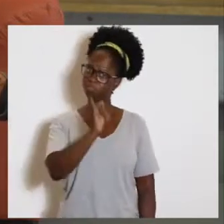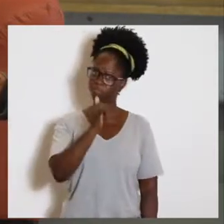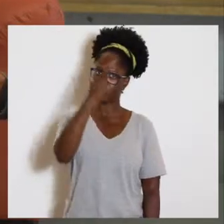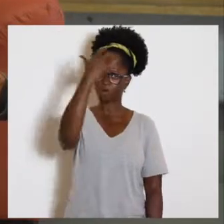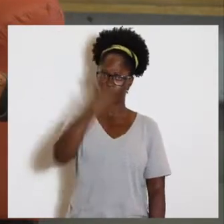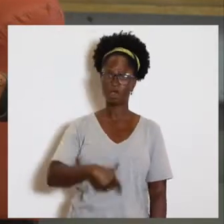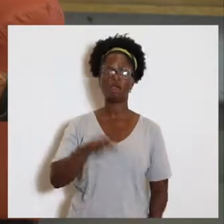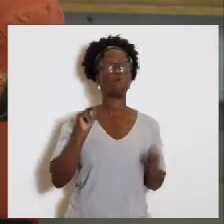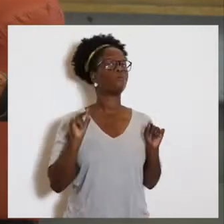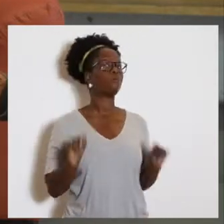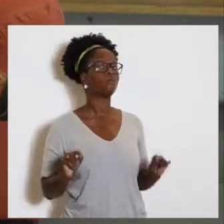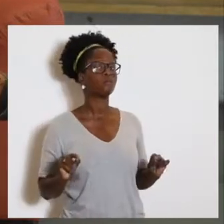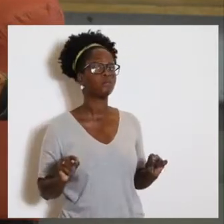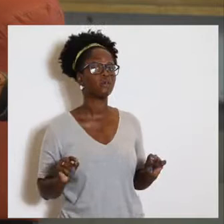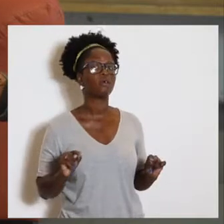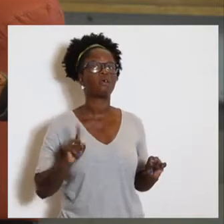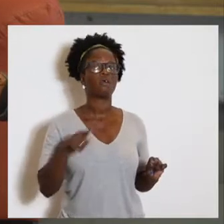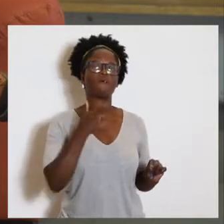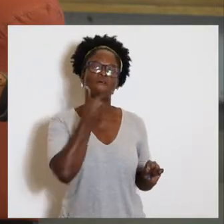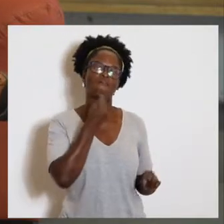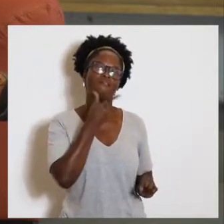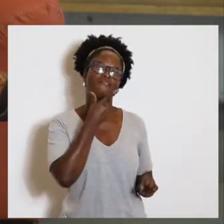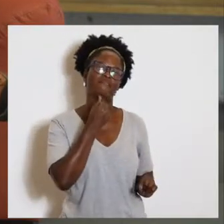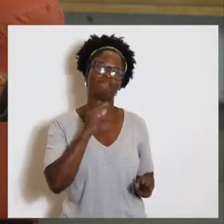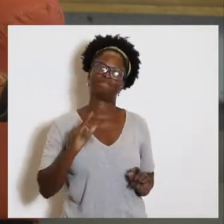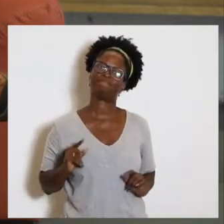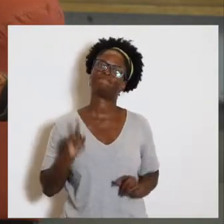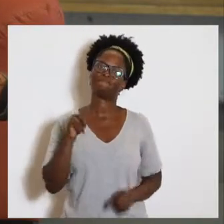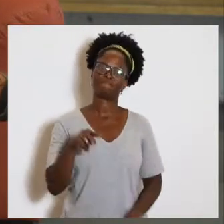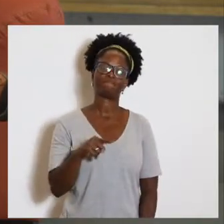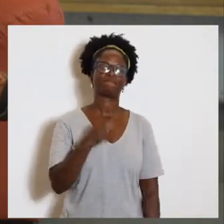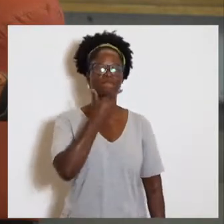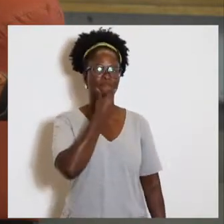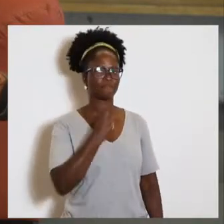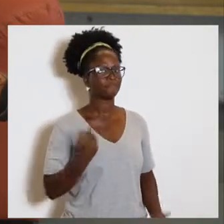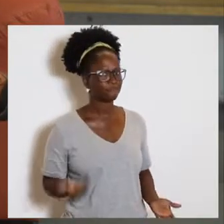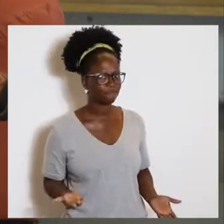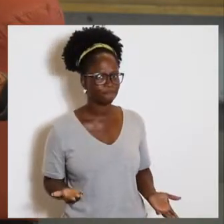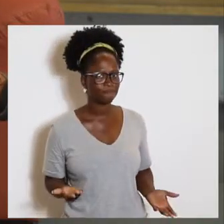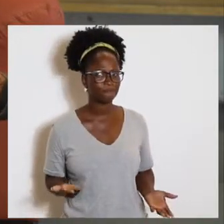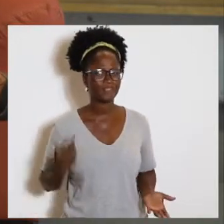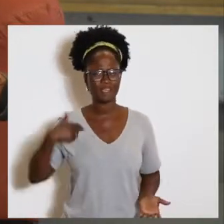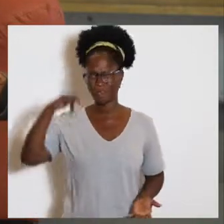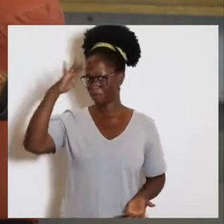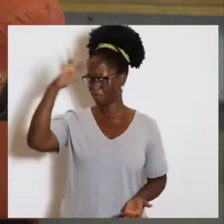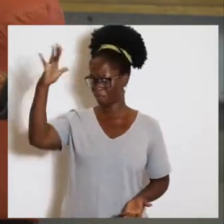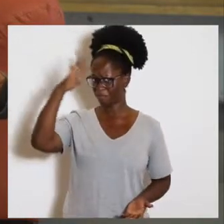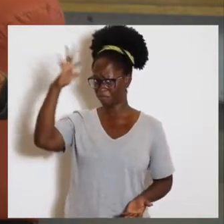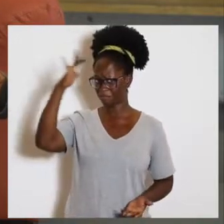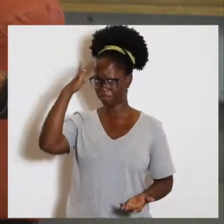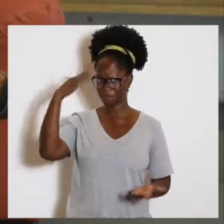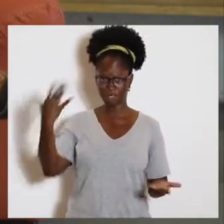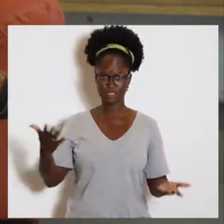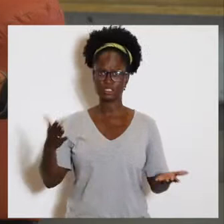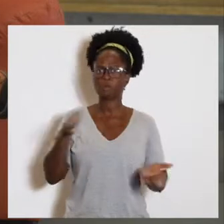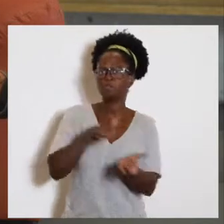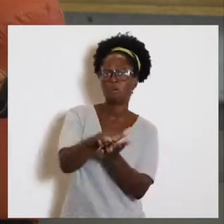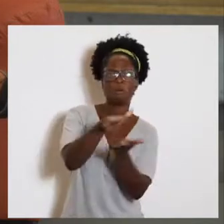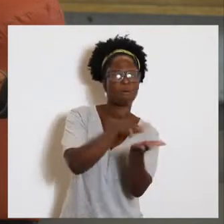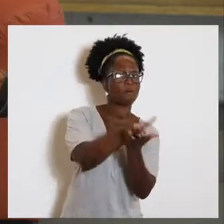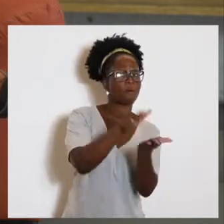são homens isso pensando todas as publicações